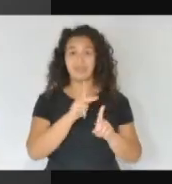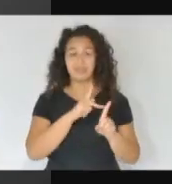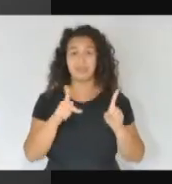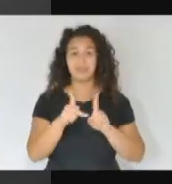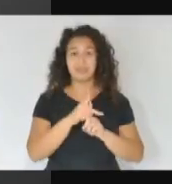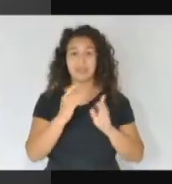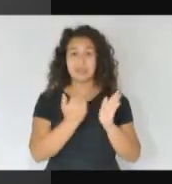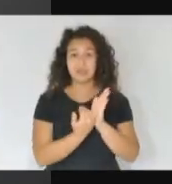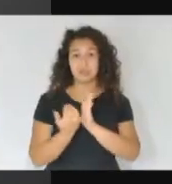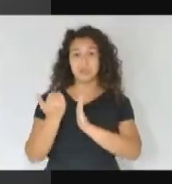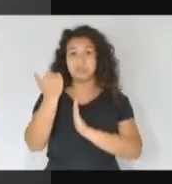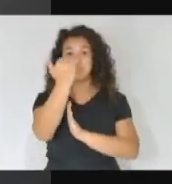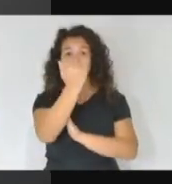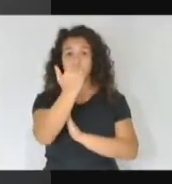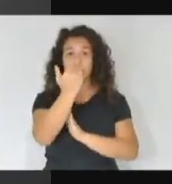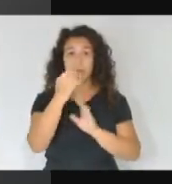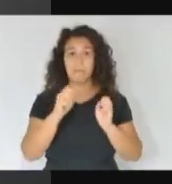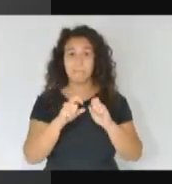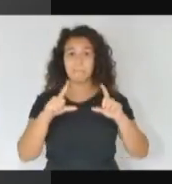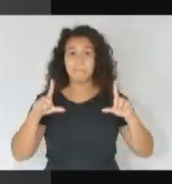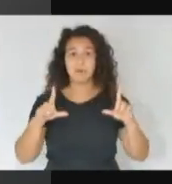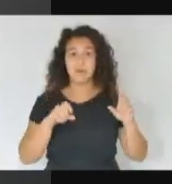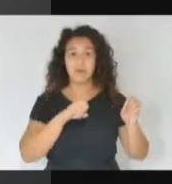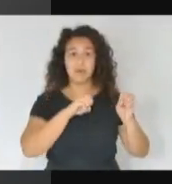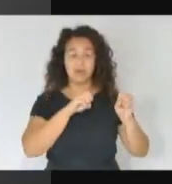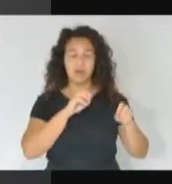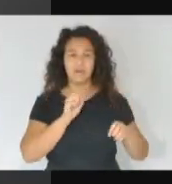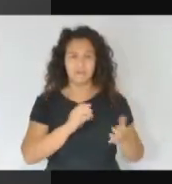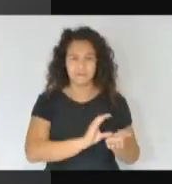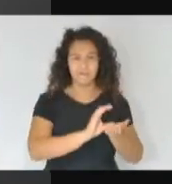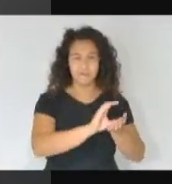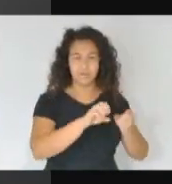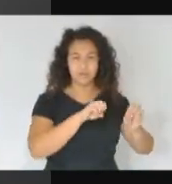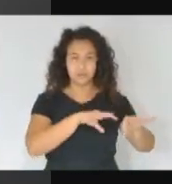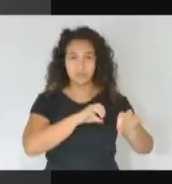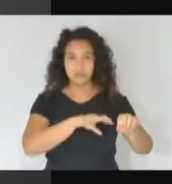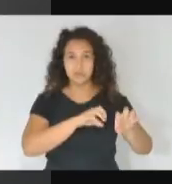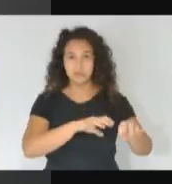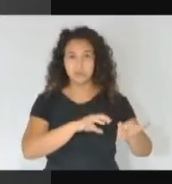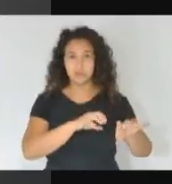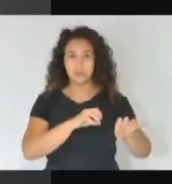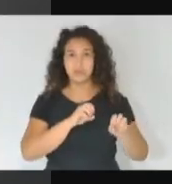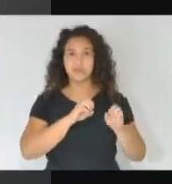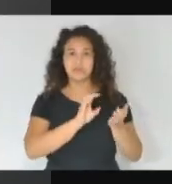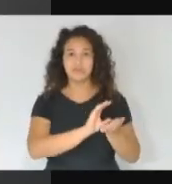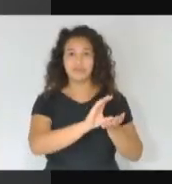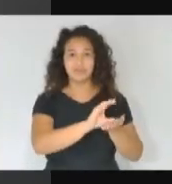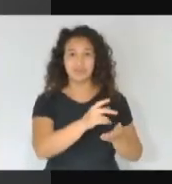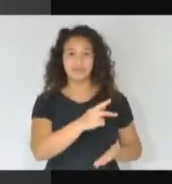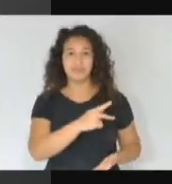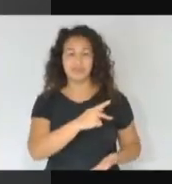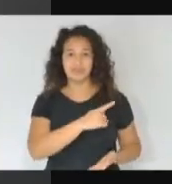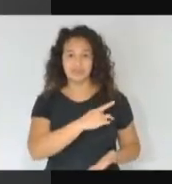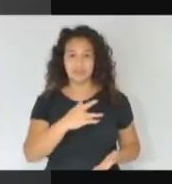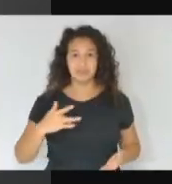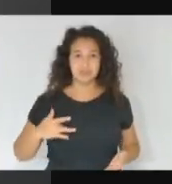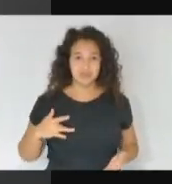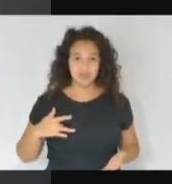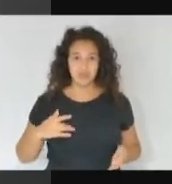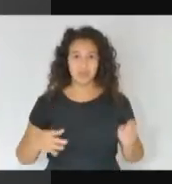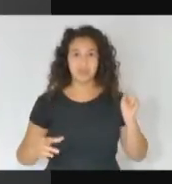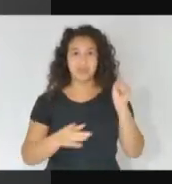a investimento em educação, maior que o investimento em saúde, maior que investimento em